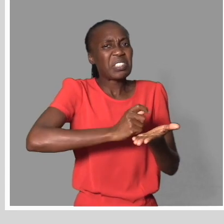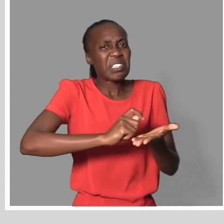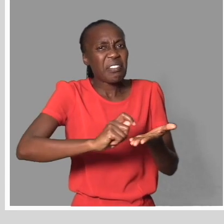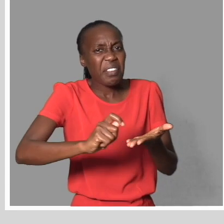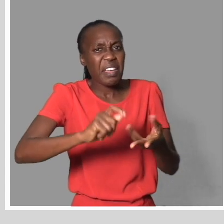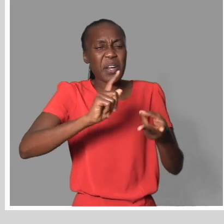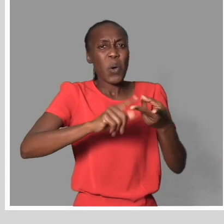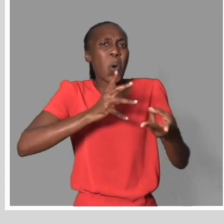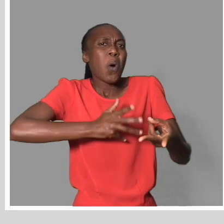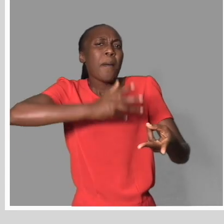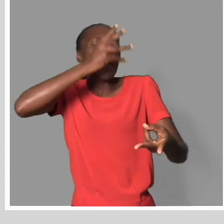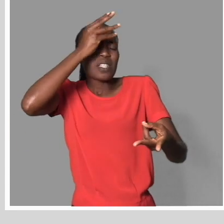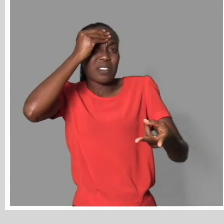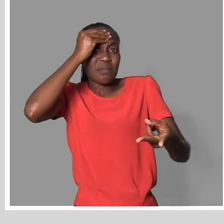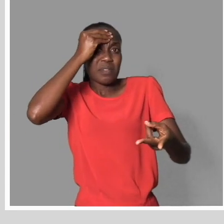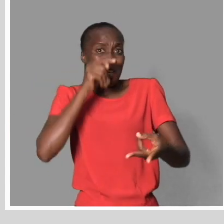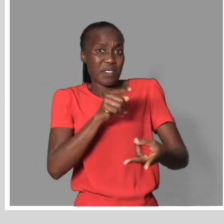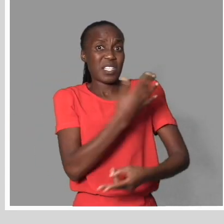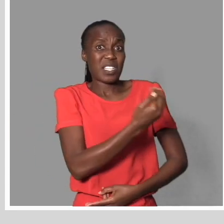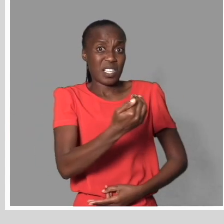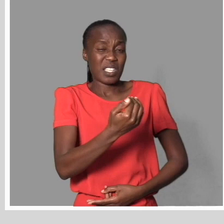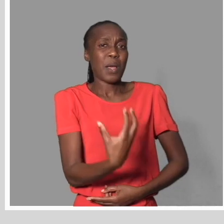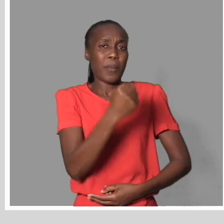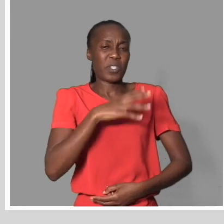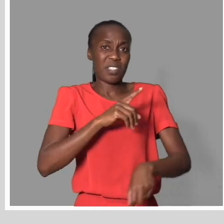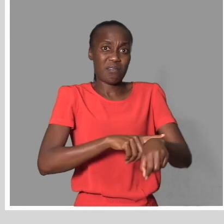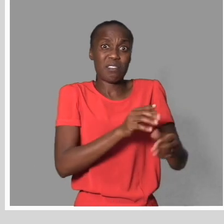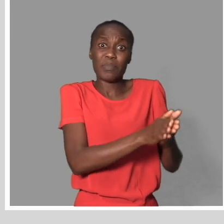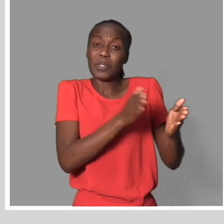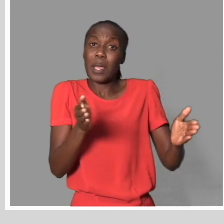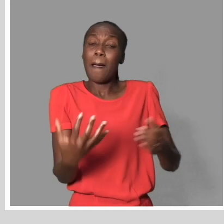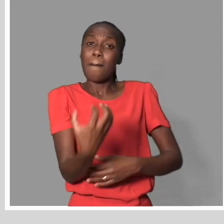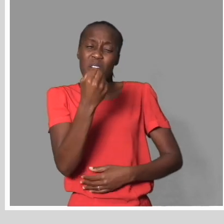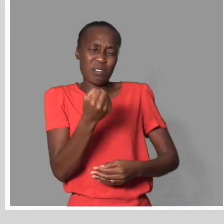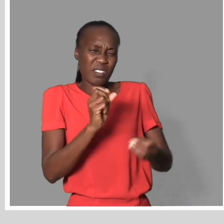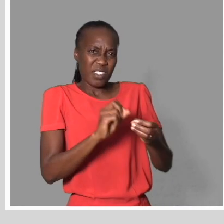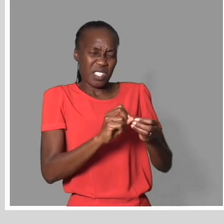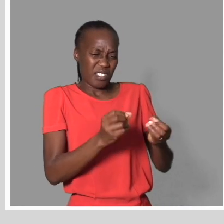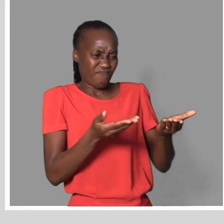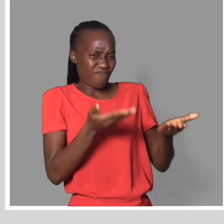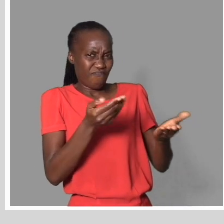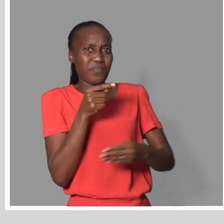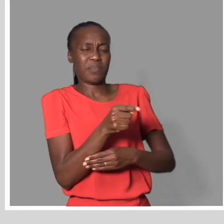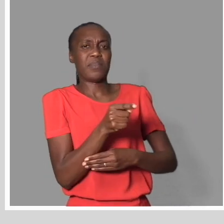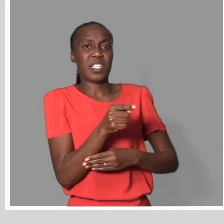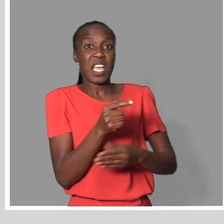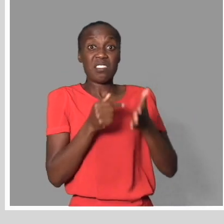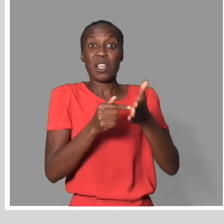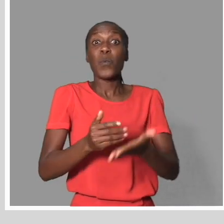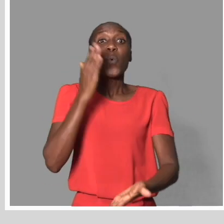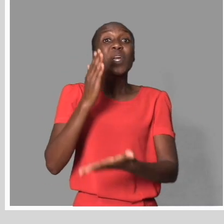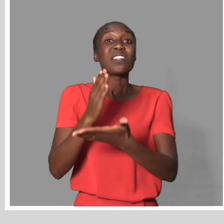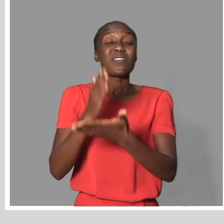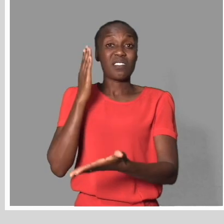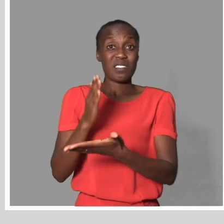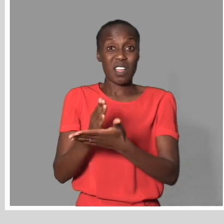lentas para escrever ou na compreensão, tenham tempo para poderem ser avaliadas. Há de ver,